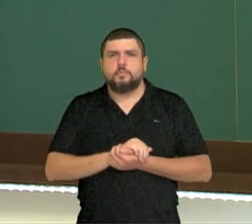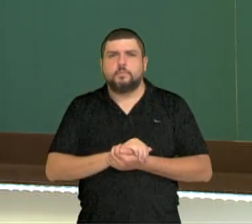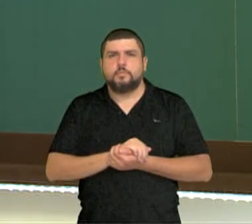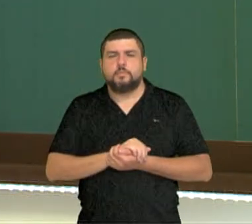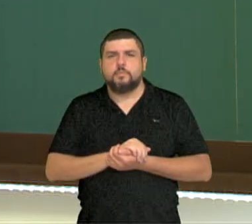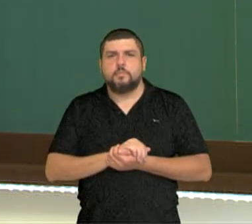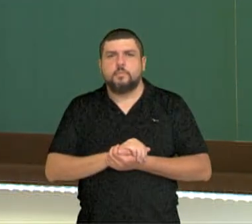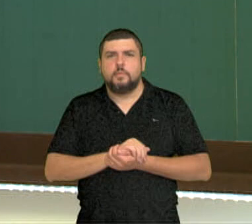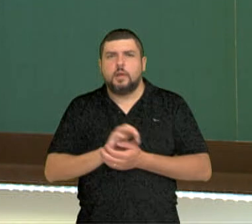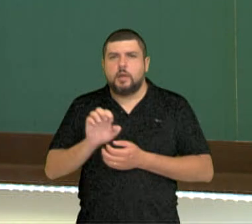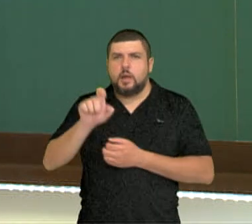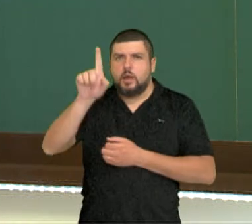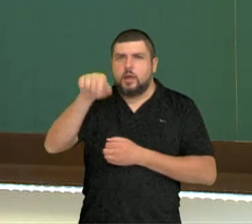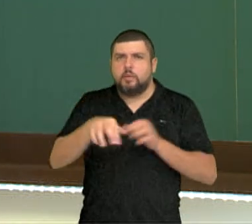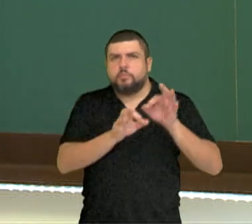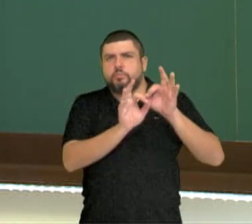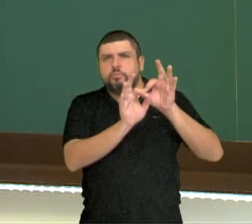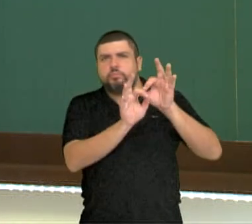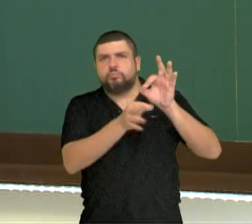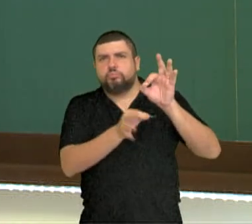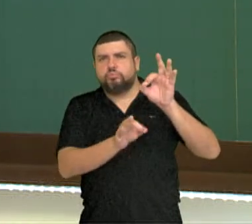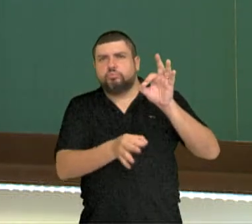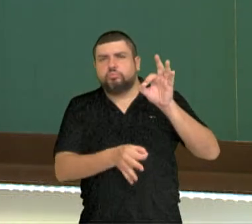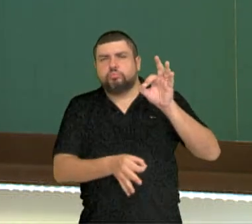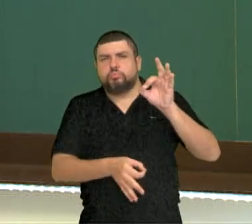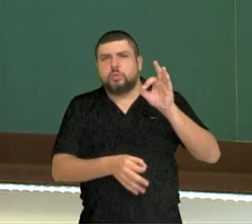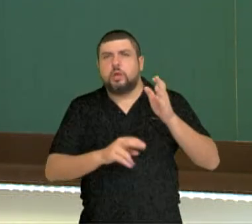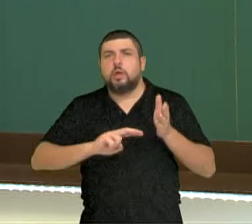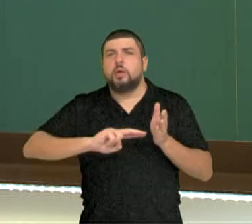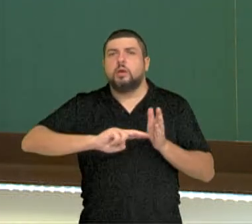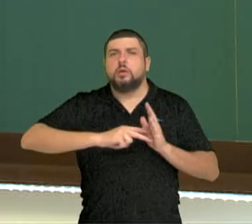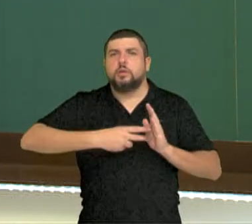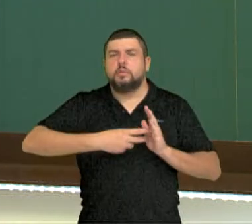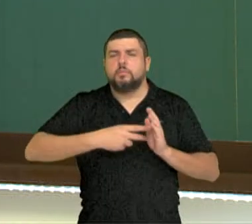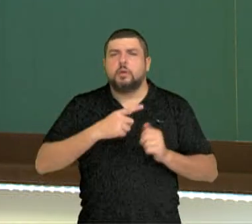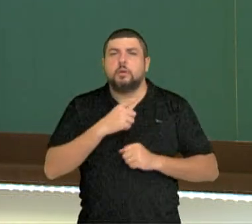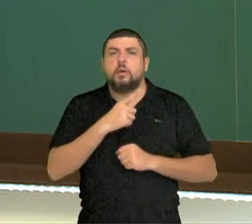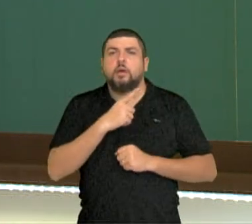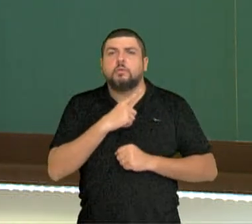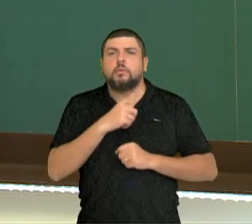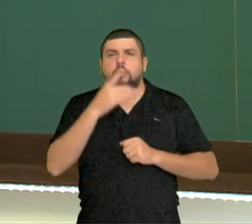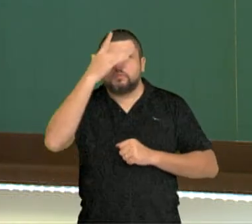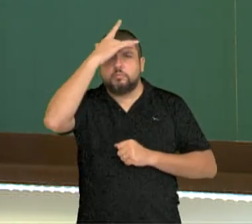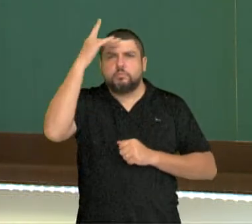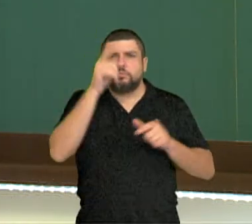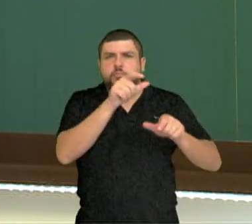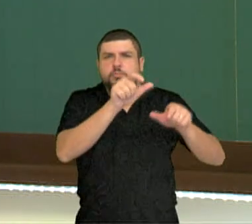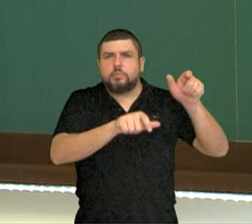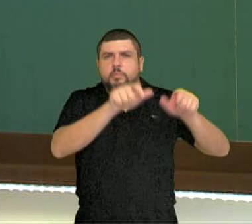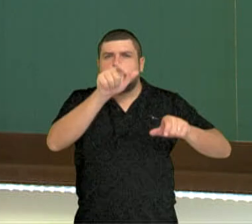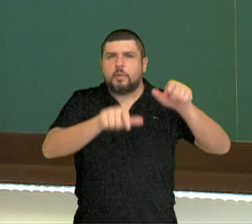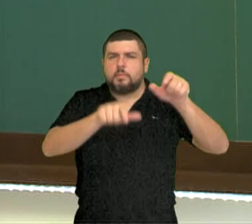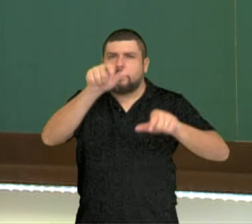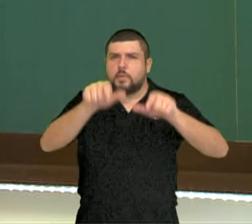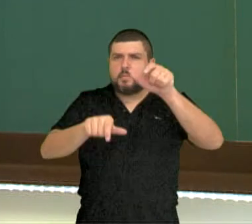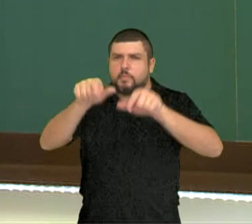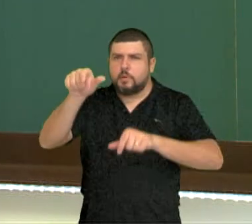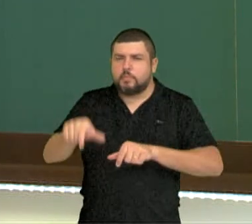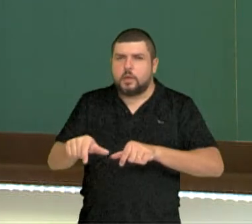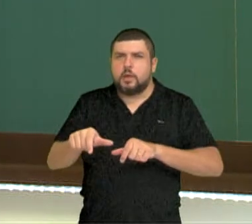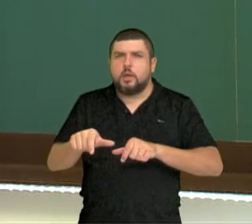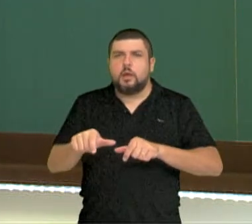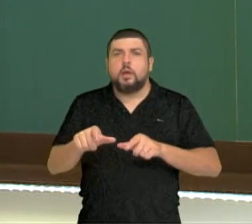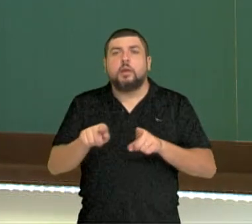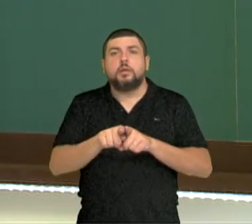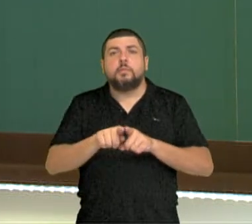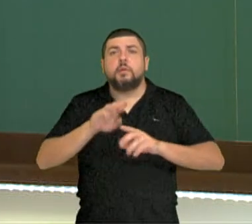que é extensão longa? Tem muitas páginas, né? Muitos personagens, muitas situações em que ocorrem, né, durante a